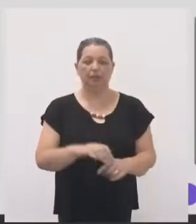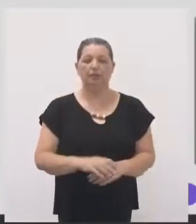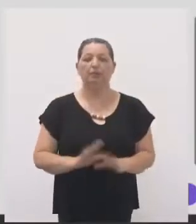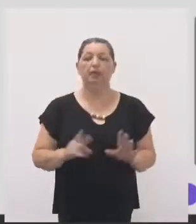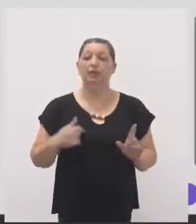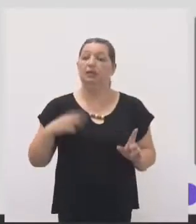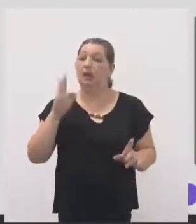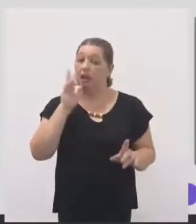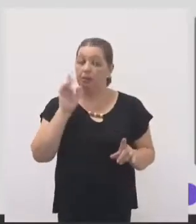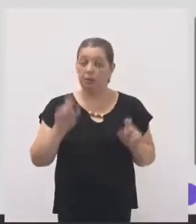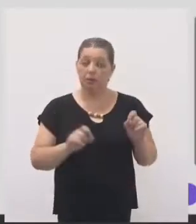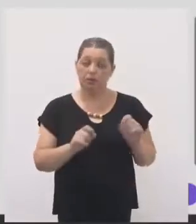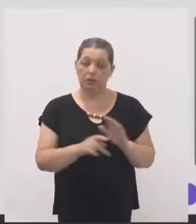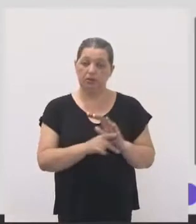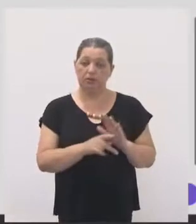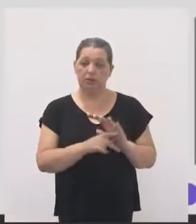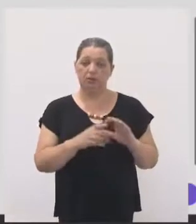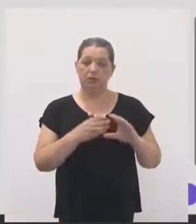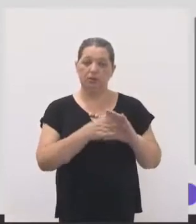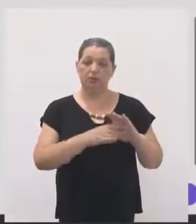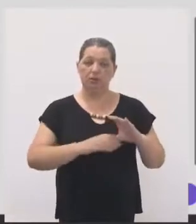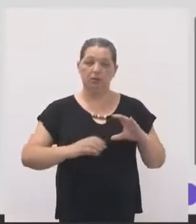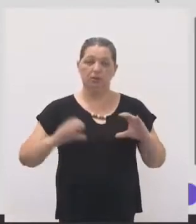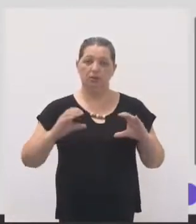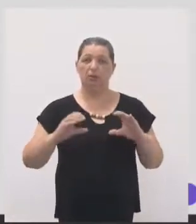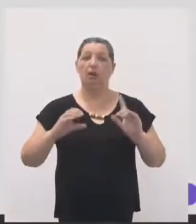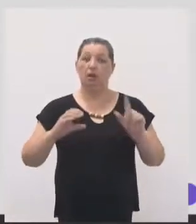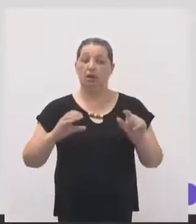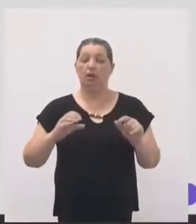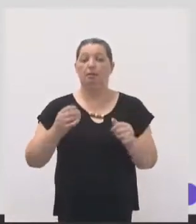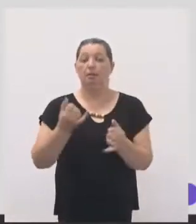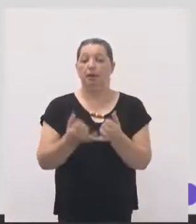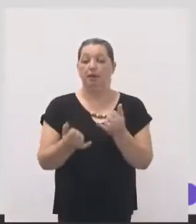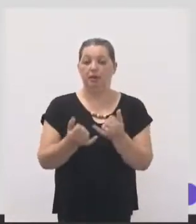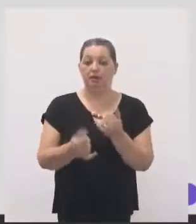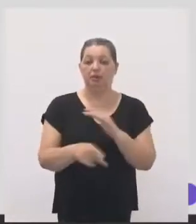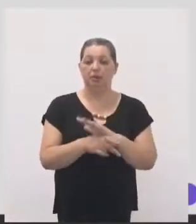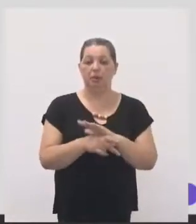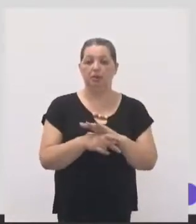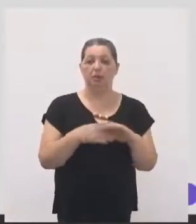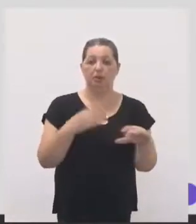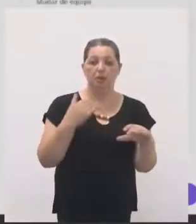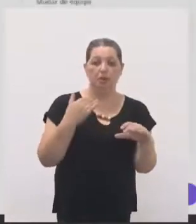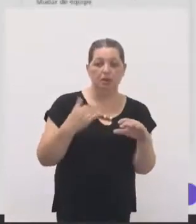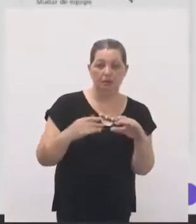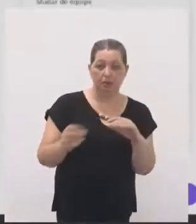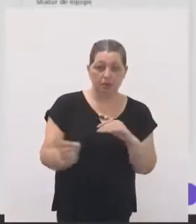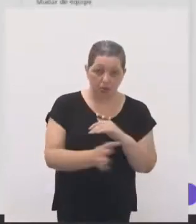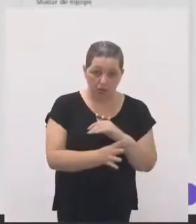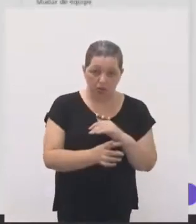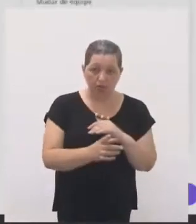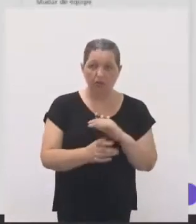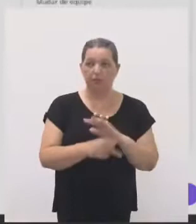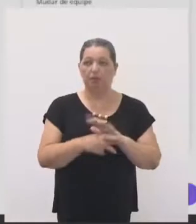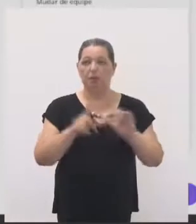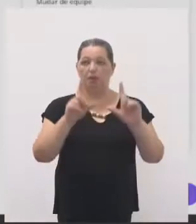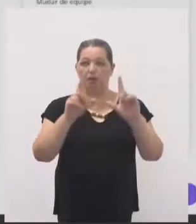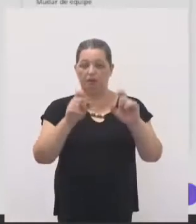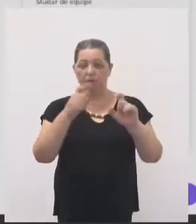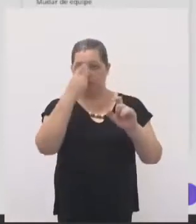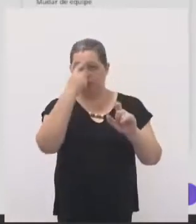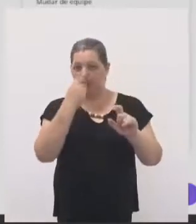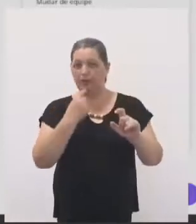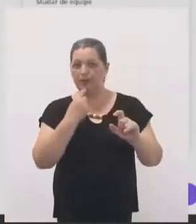essa nova turma, o Canva vai enxergar como uma conta nova, e quando o professor clicar aqui na foto do perfil, vai ter mais uma